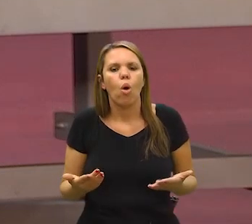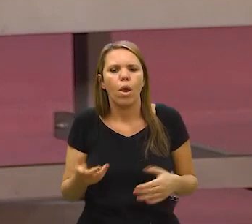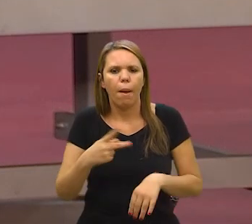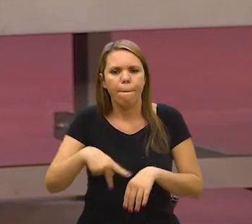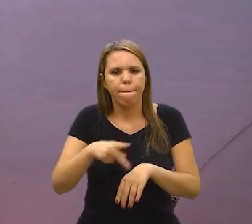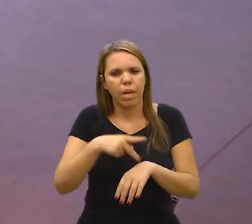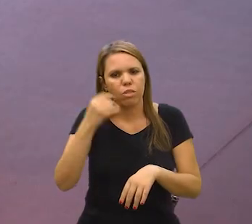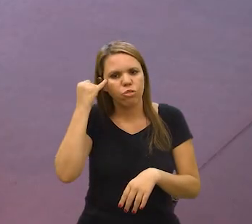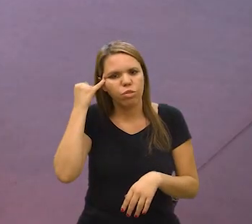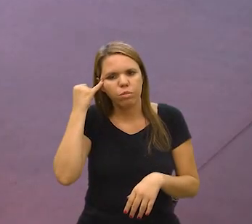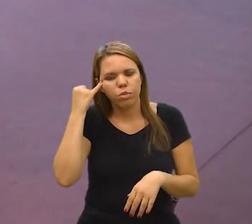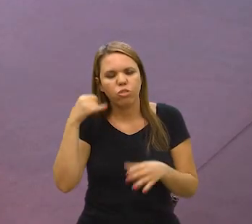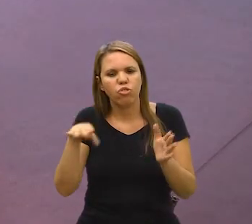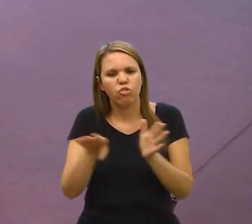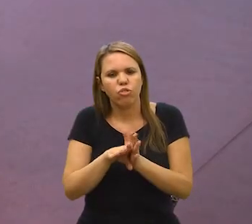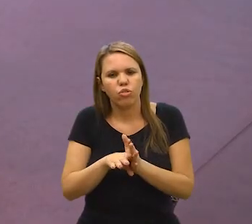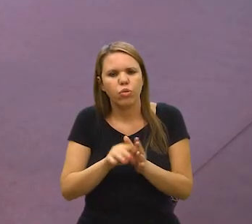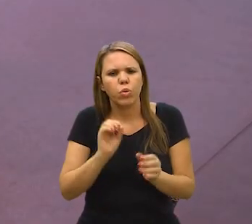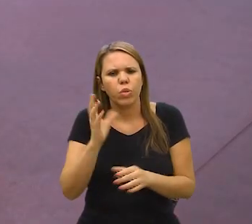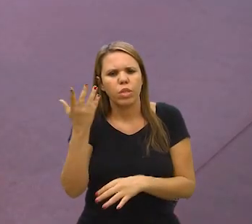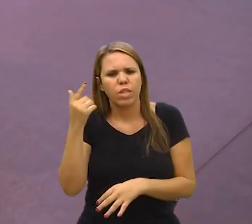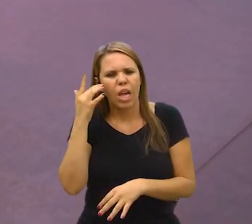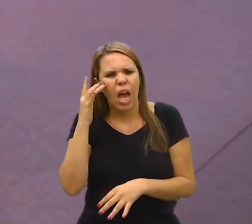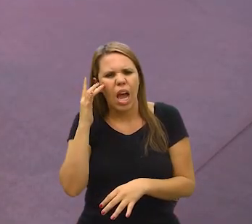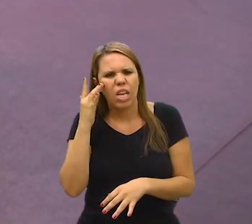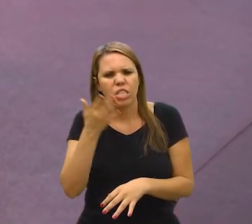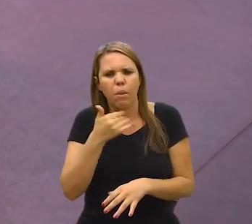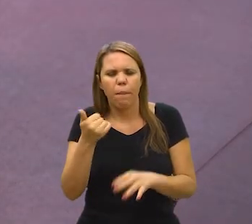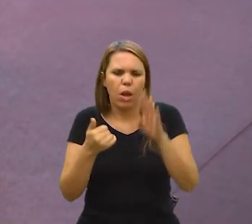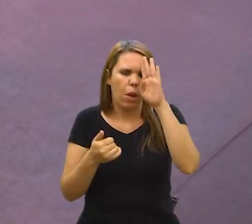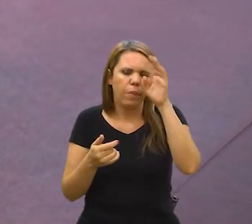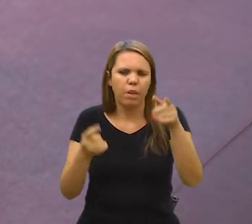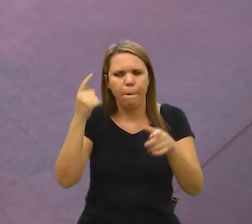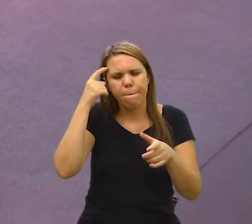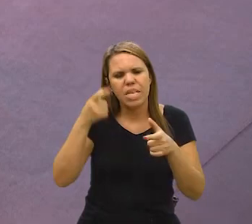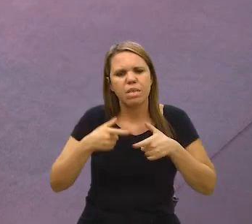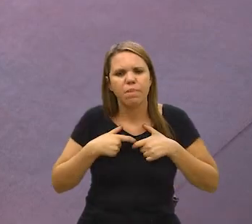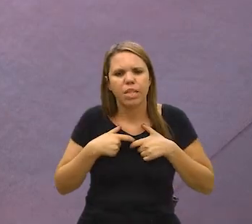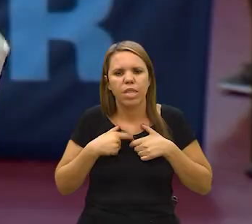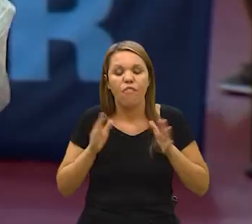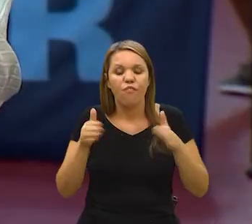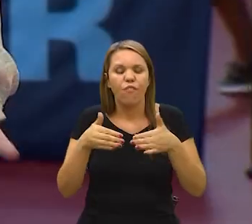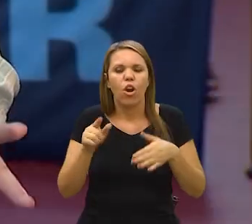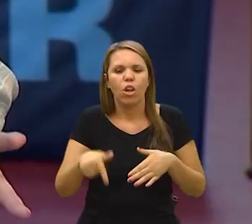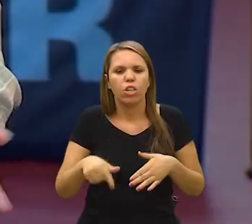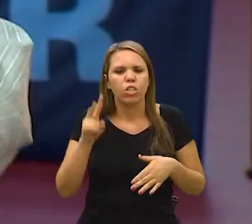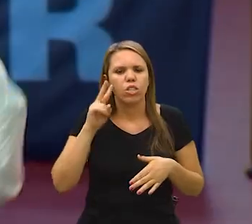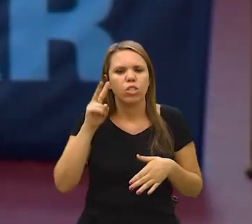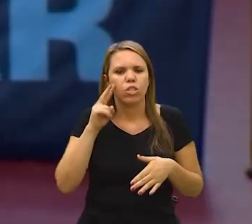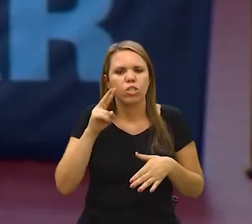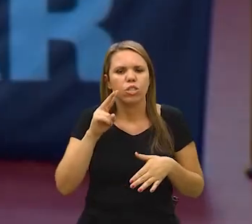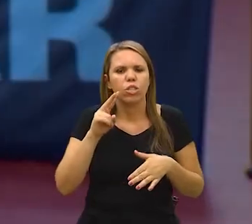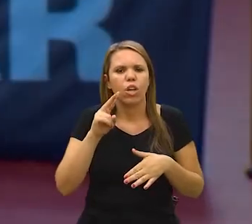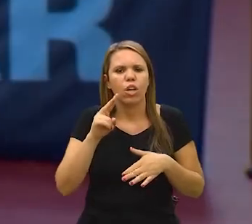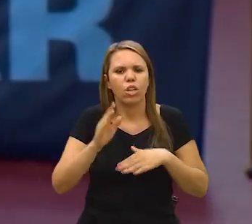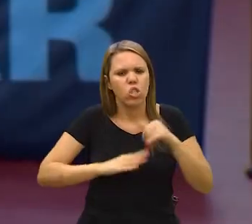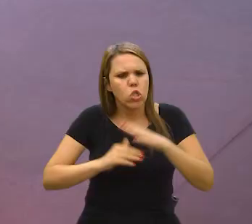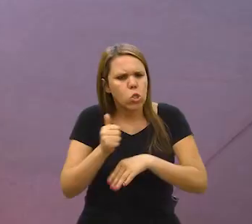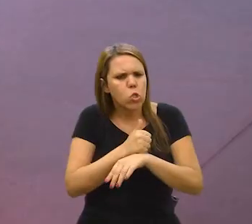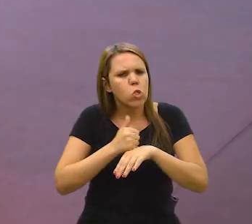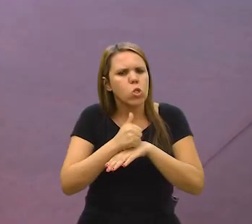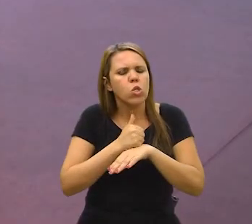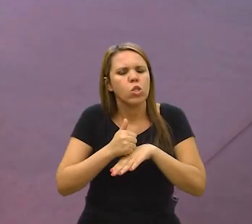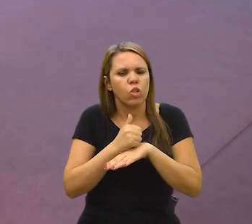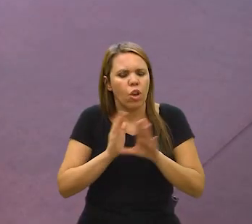em Tóquio. Chega como um azarão, existe um favoritismo, você pensa em medalha, você está focado nessa história de performance? Eu